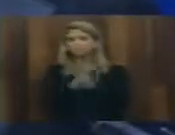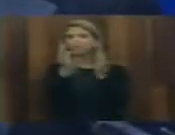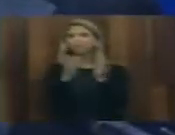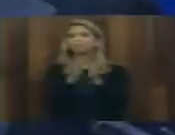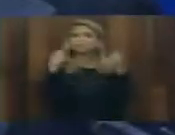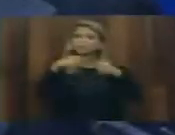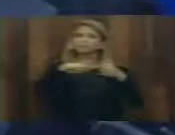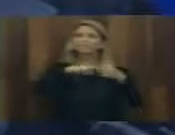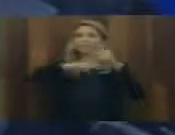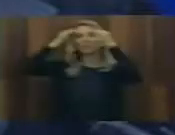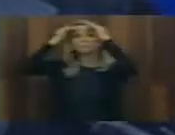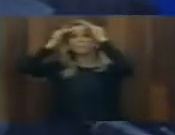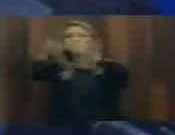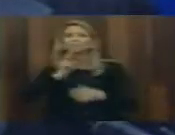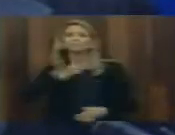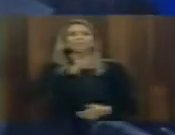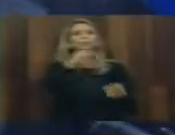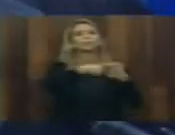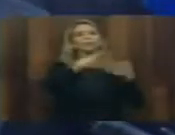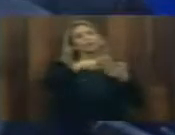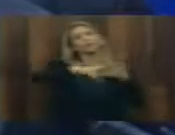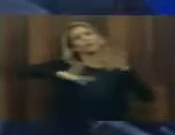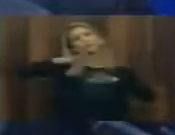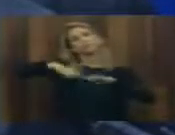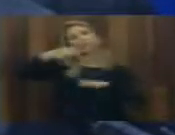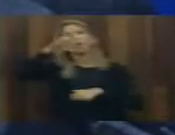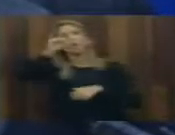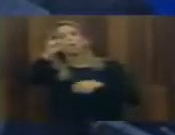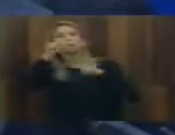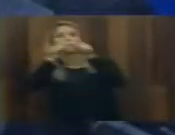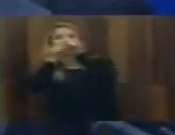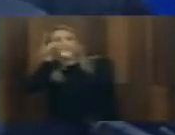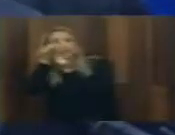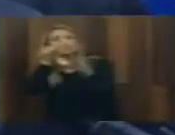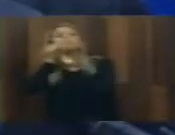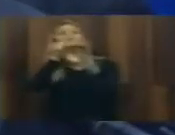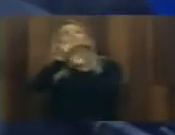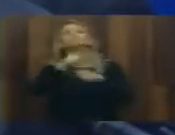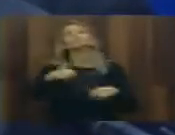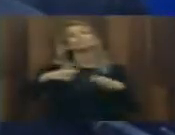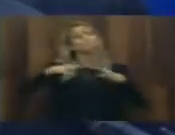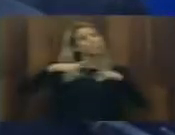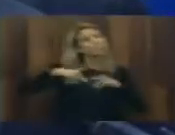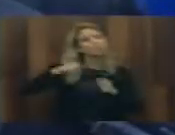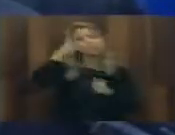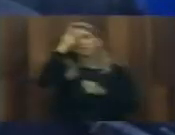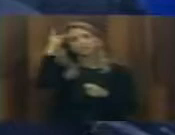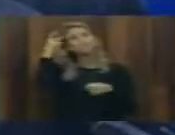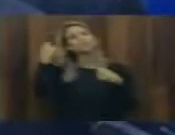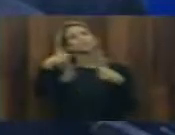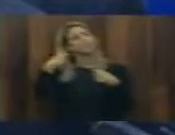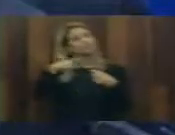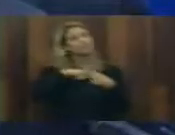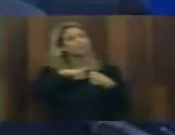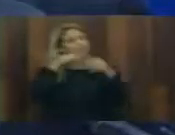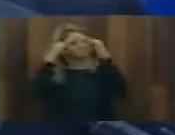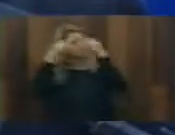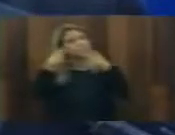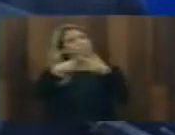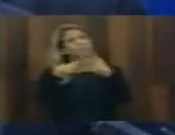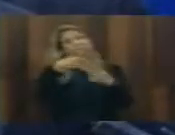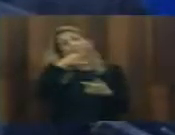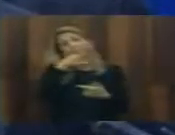respeito. Daqui uns 8 meses, toda a rua lá vai ter respeito. Todo mundo, né? Infelizmente é